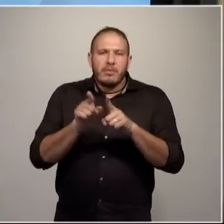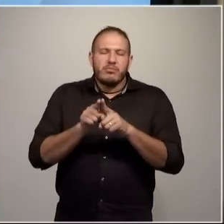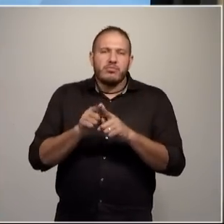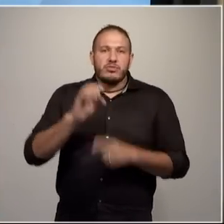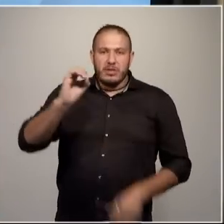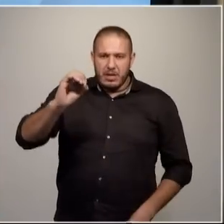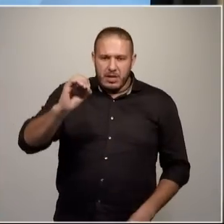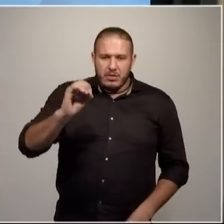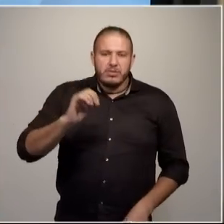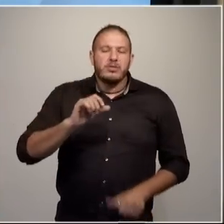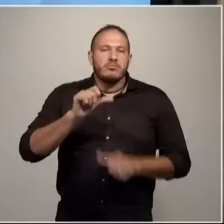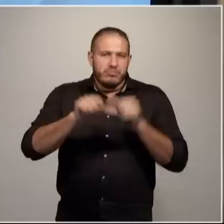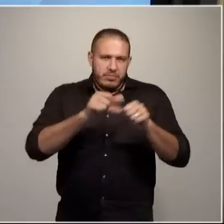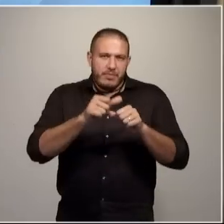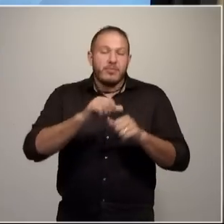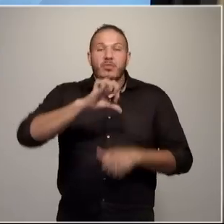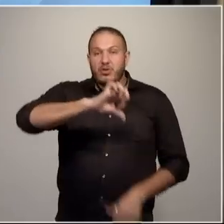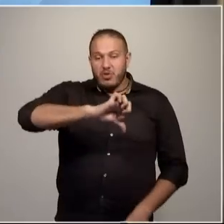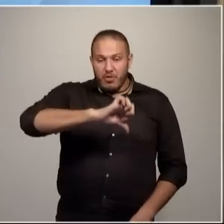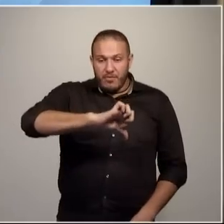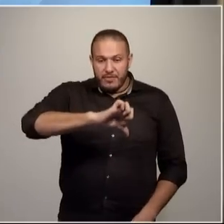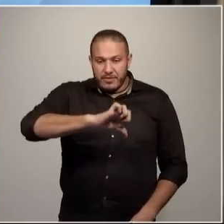quando eu colocar aqui 3.